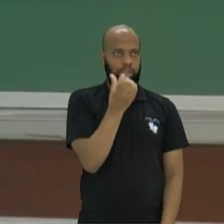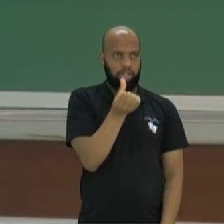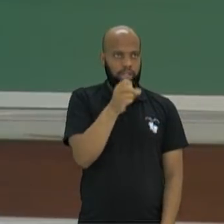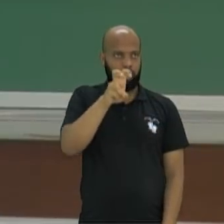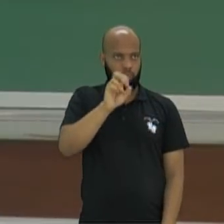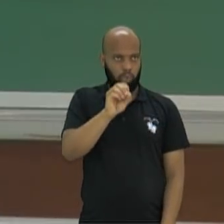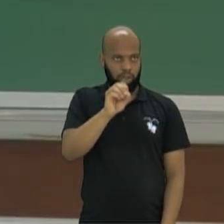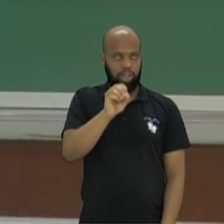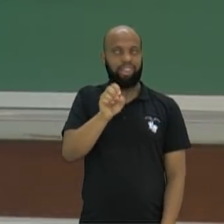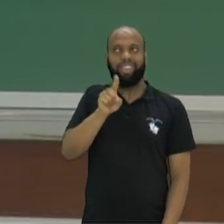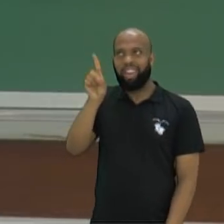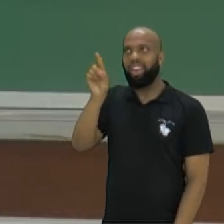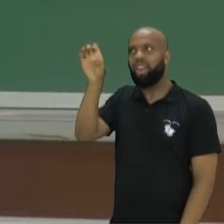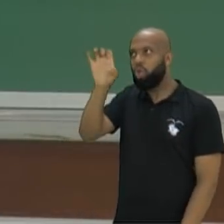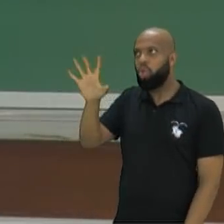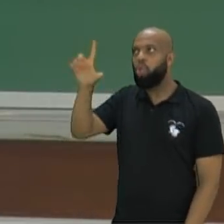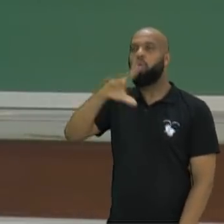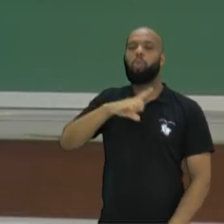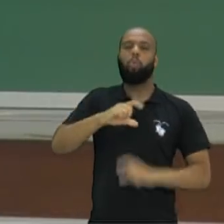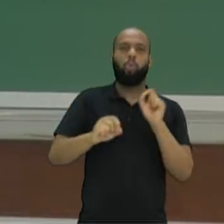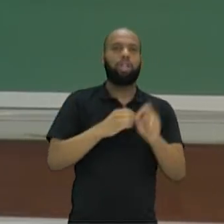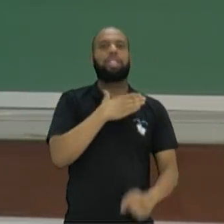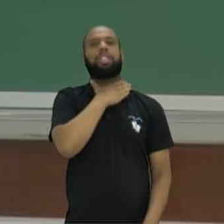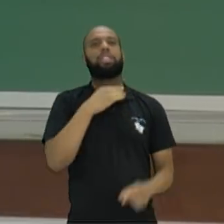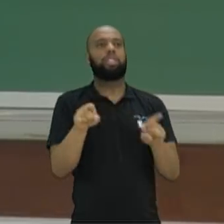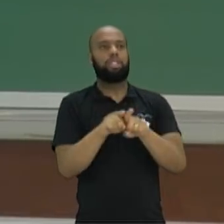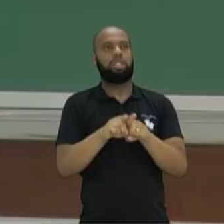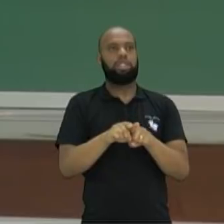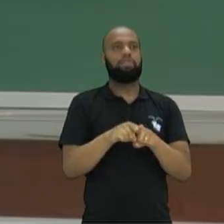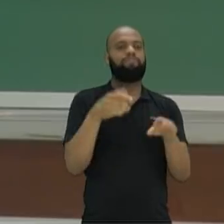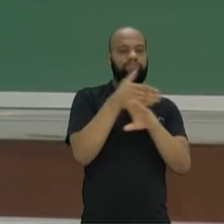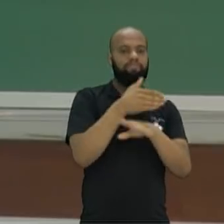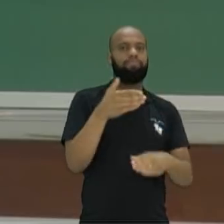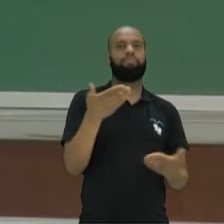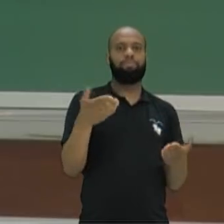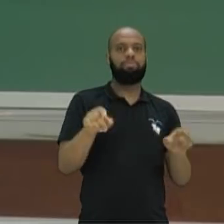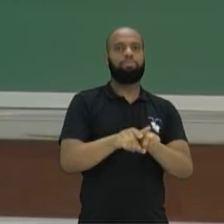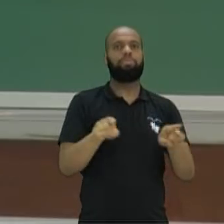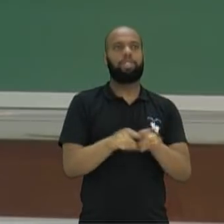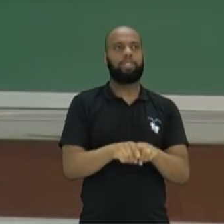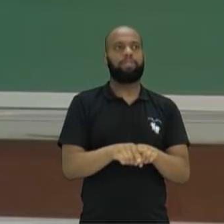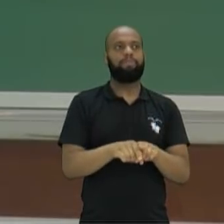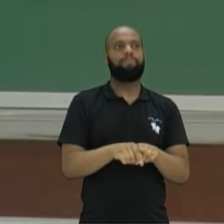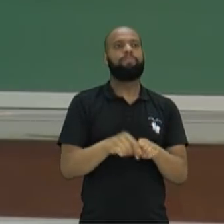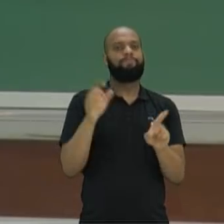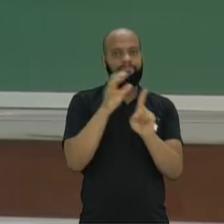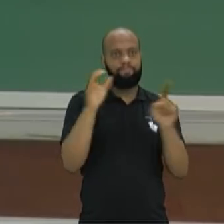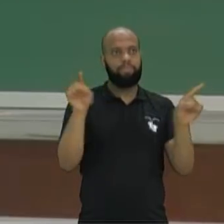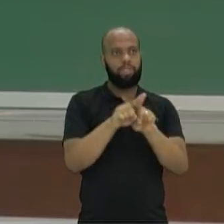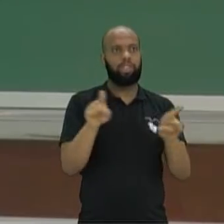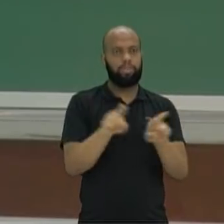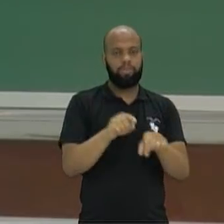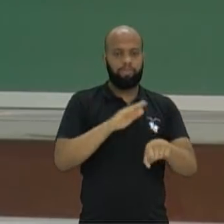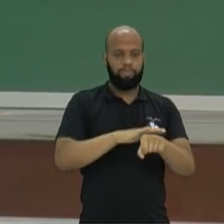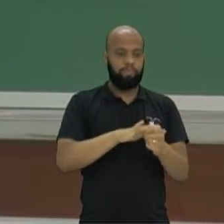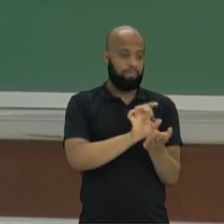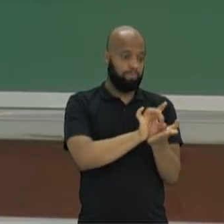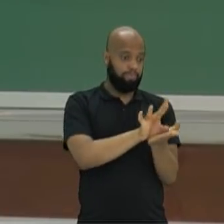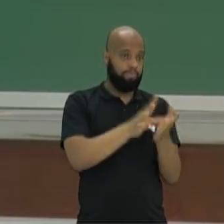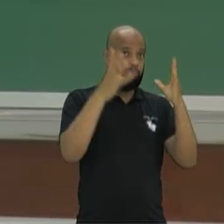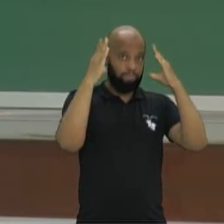a Europa viveu uma crise profunda, também acabou interferindo nesse período, né? Foi logo após a expulsão dos holandeses. A procura pelo